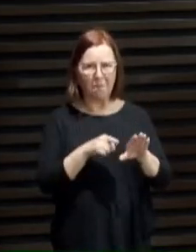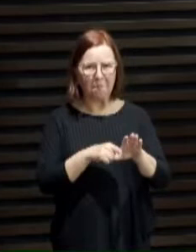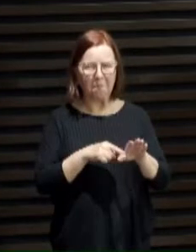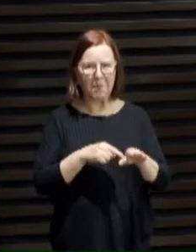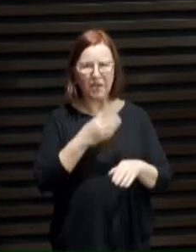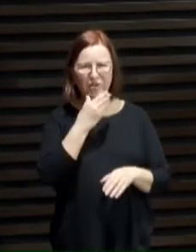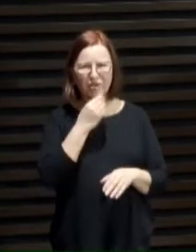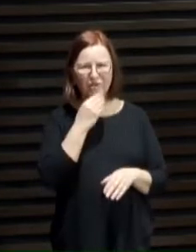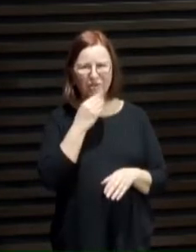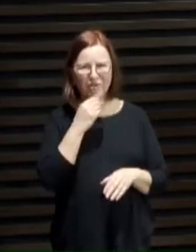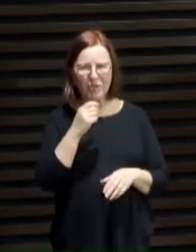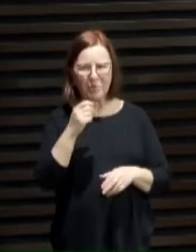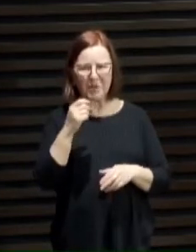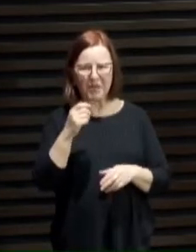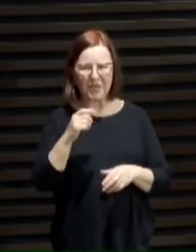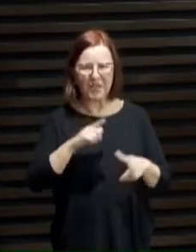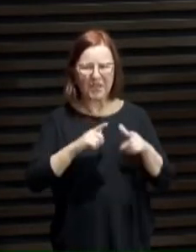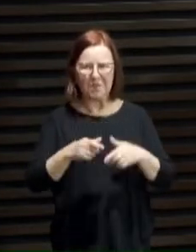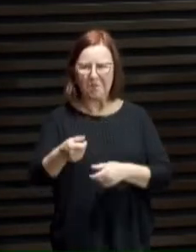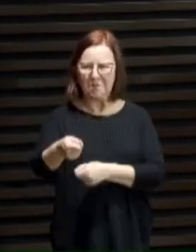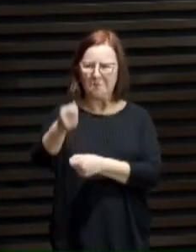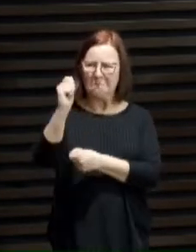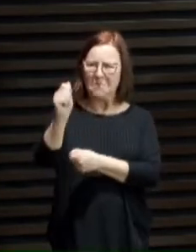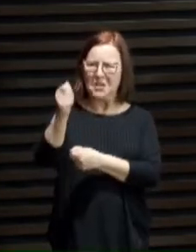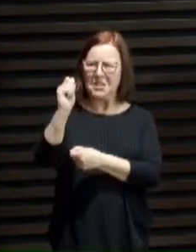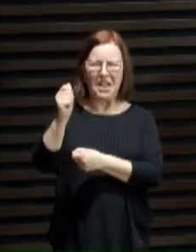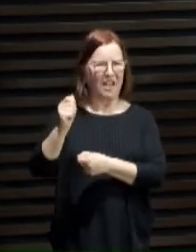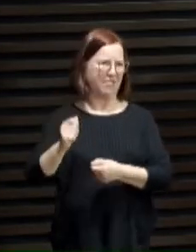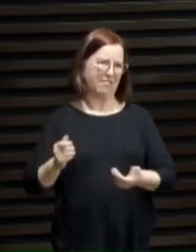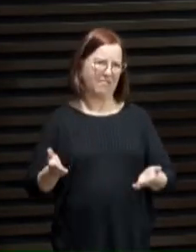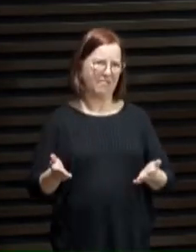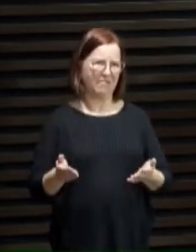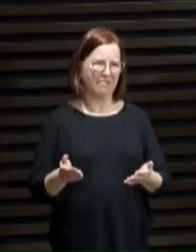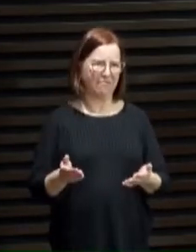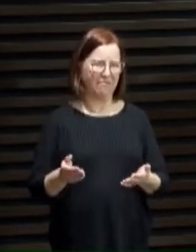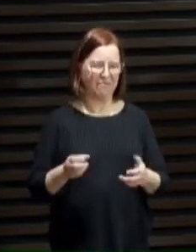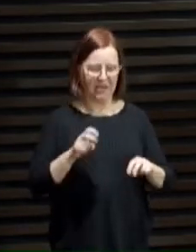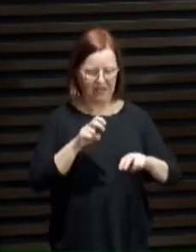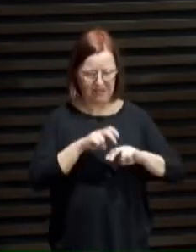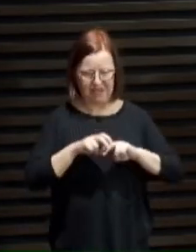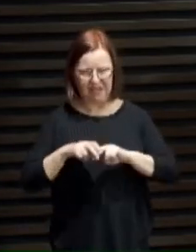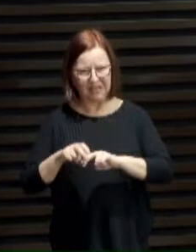Todos eles passam lá, todo mundo está sentado ali.